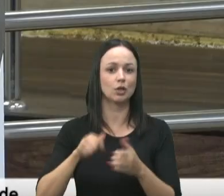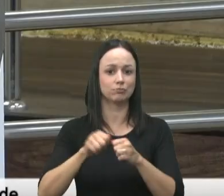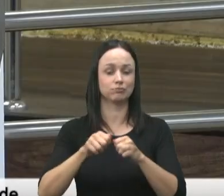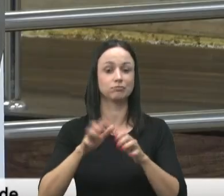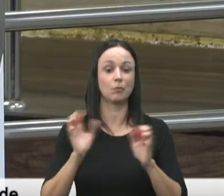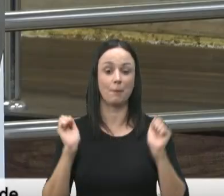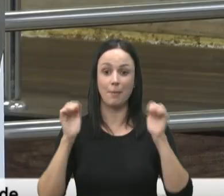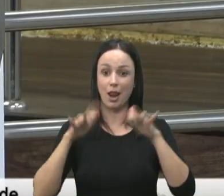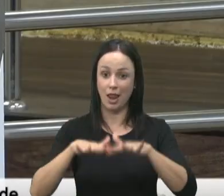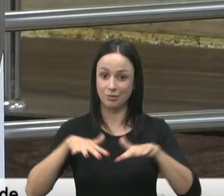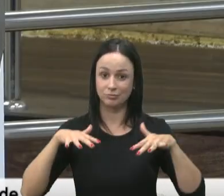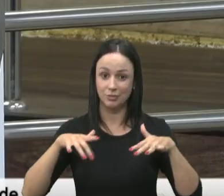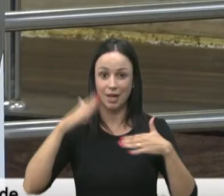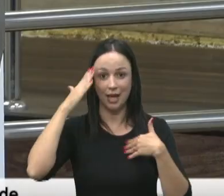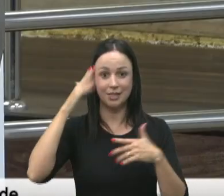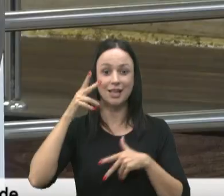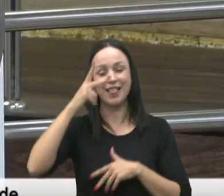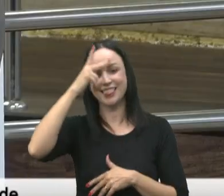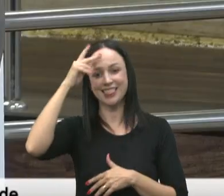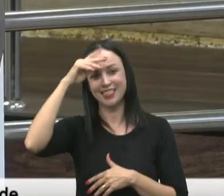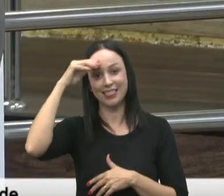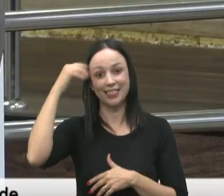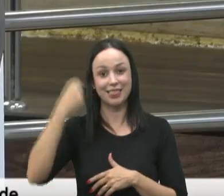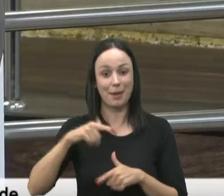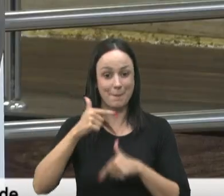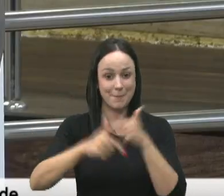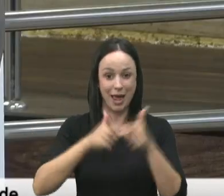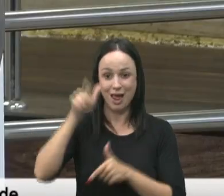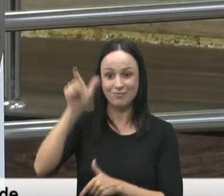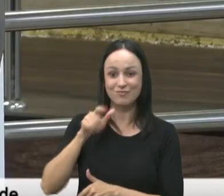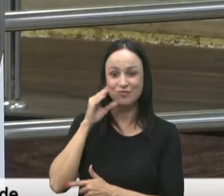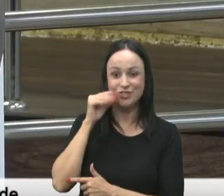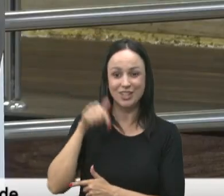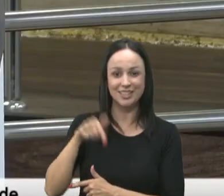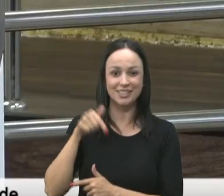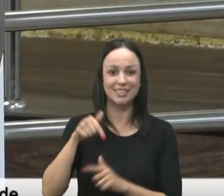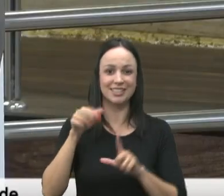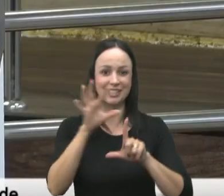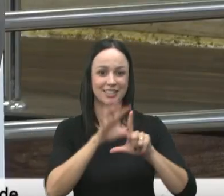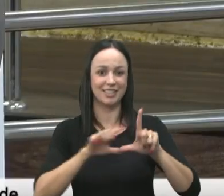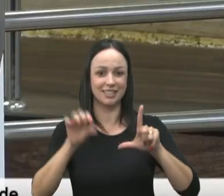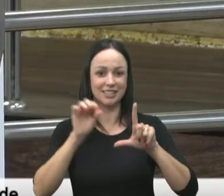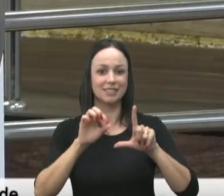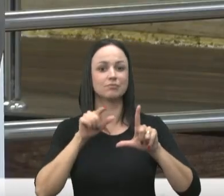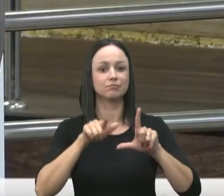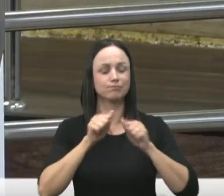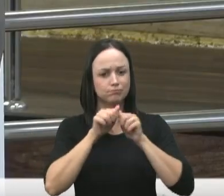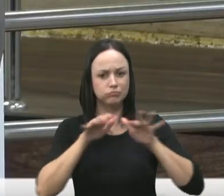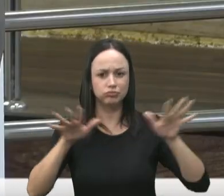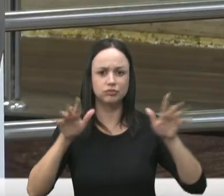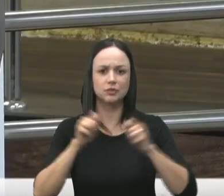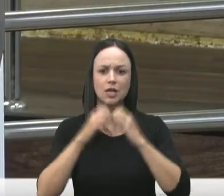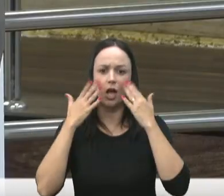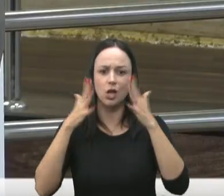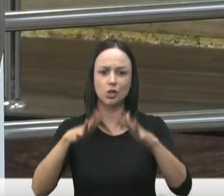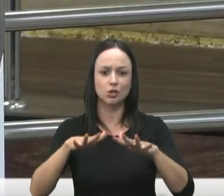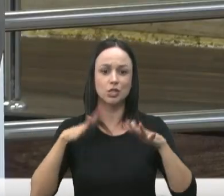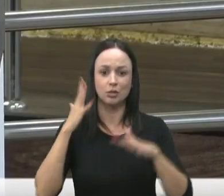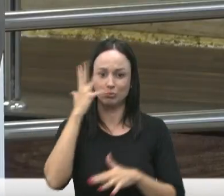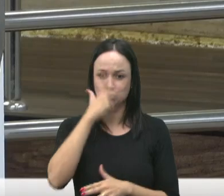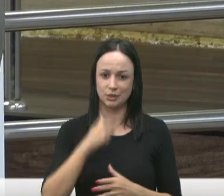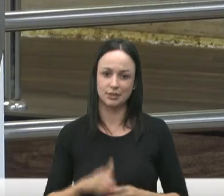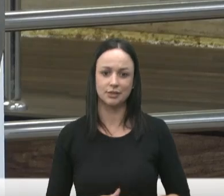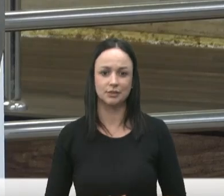agradecer aos trabalhadores aqui da Câmara que estão transmitindo, que estão possibilitando a gente fazer uma audiência muito bonita. Gente,